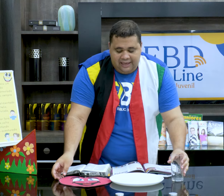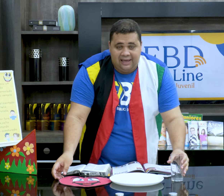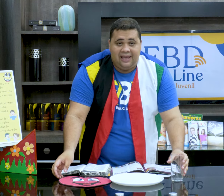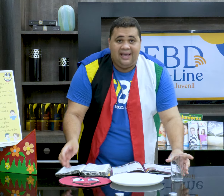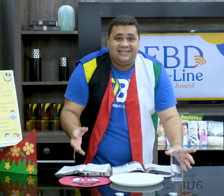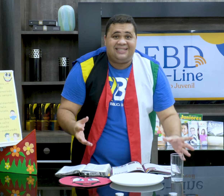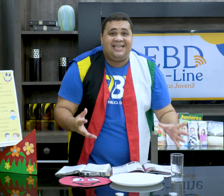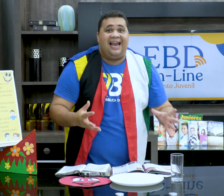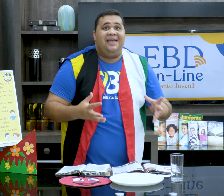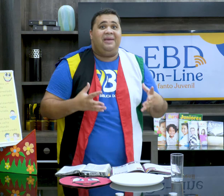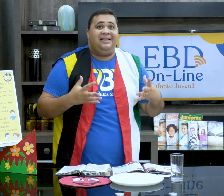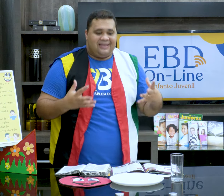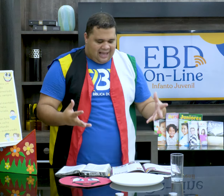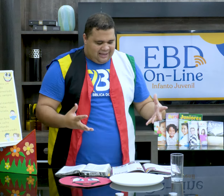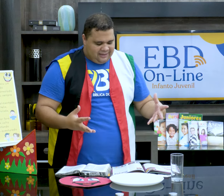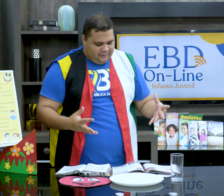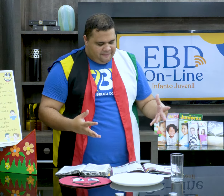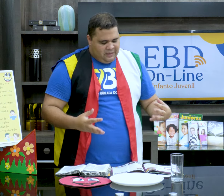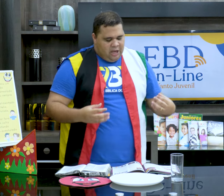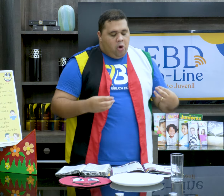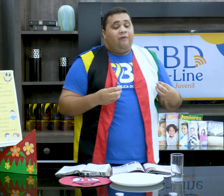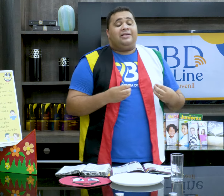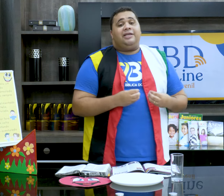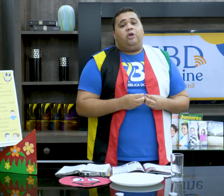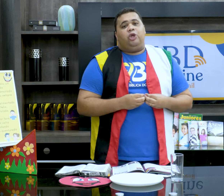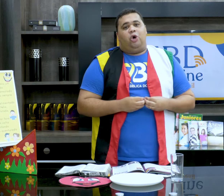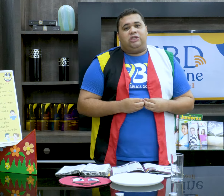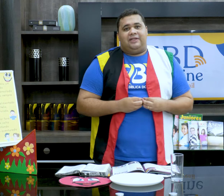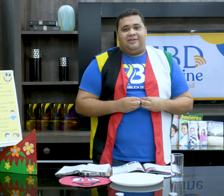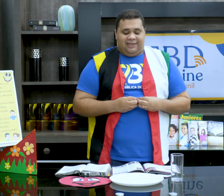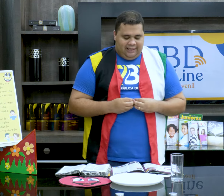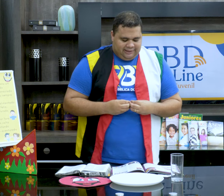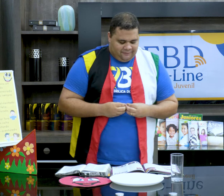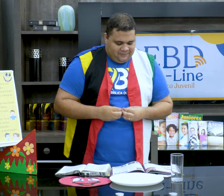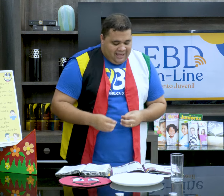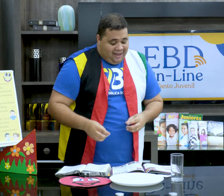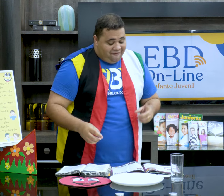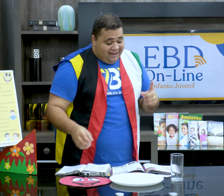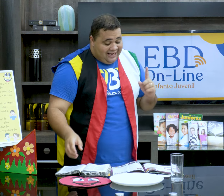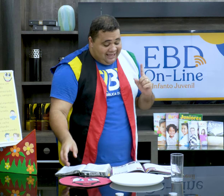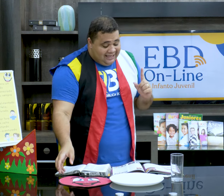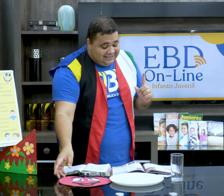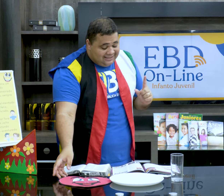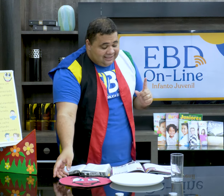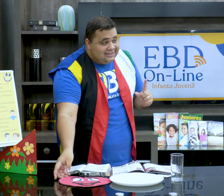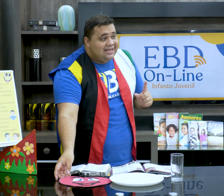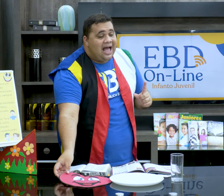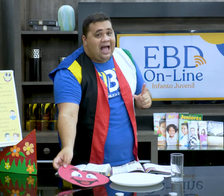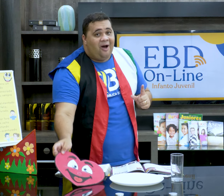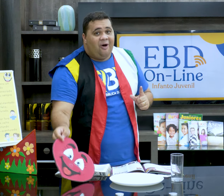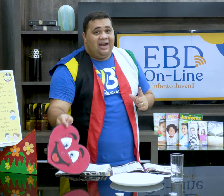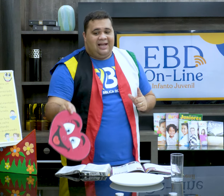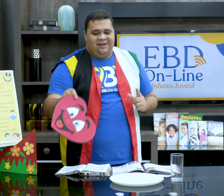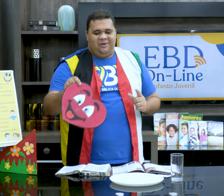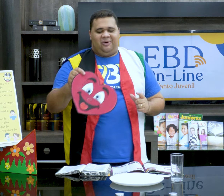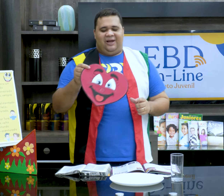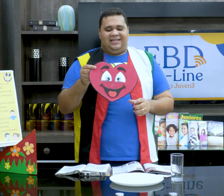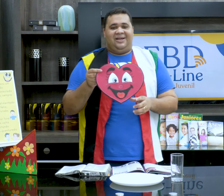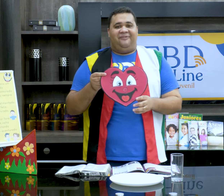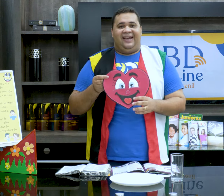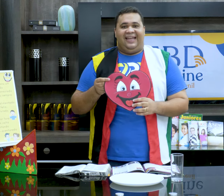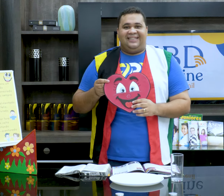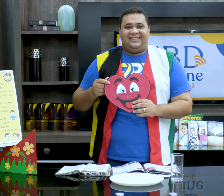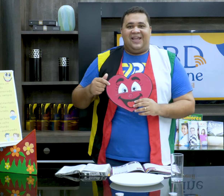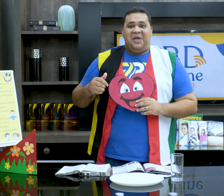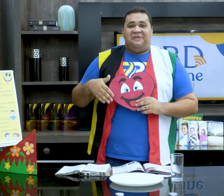bebida e se alimentar não é o versículo de hoje vai dizer o seguinte felizes olha o